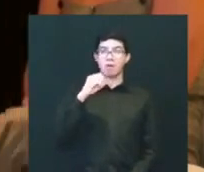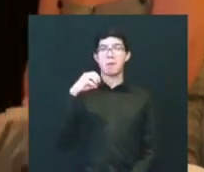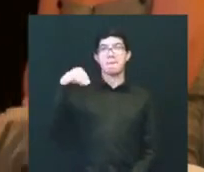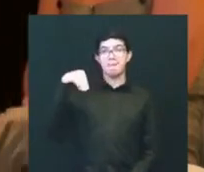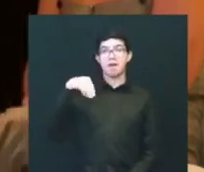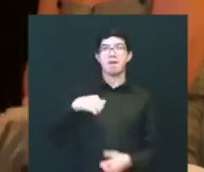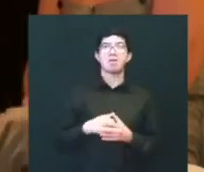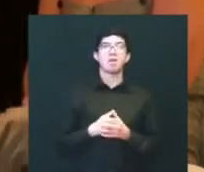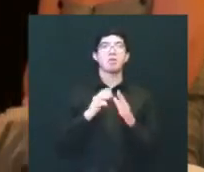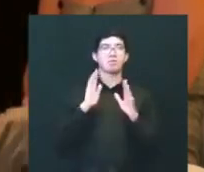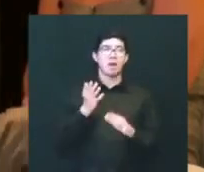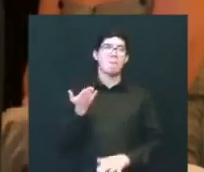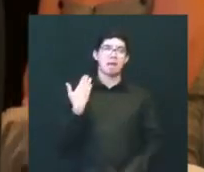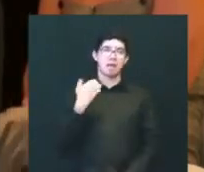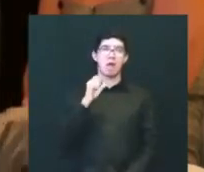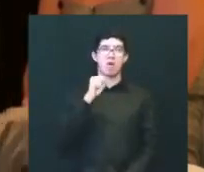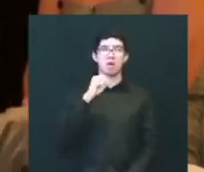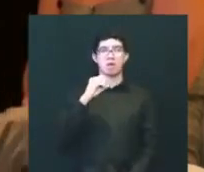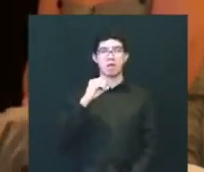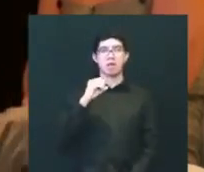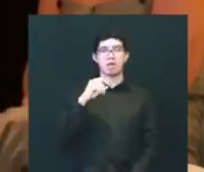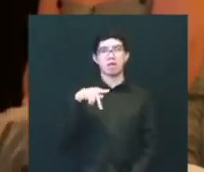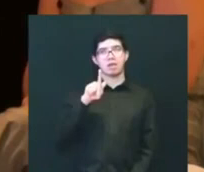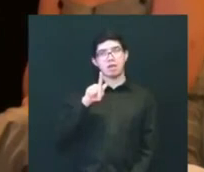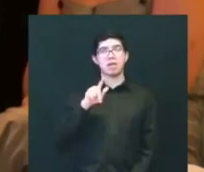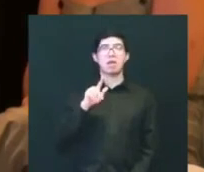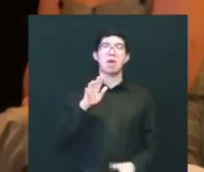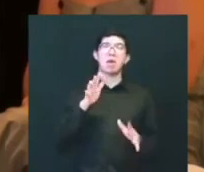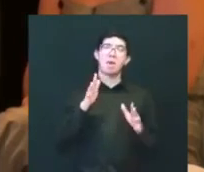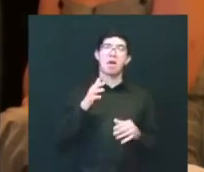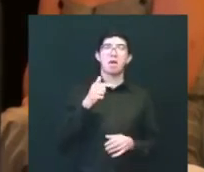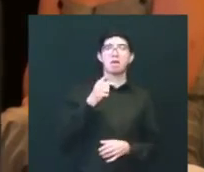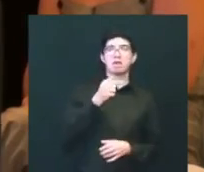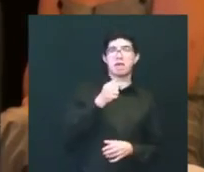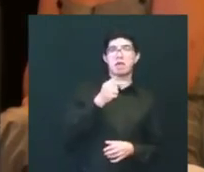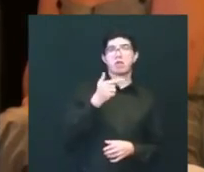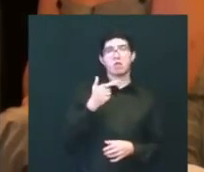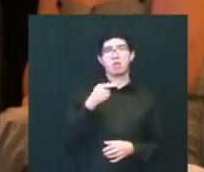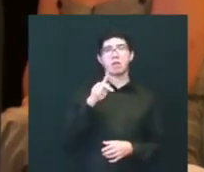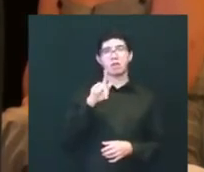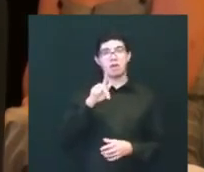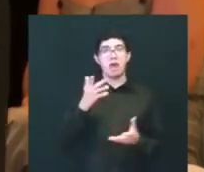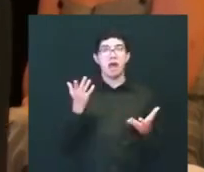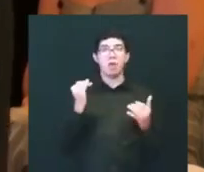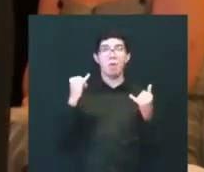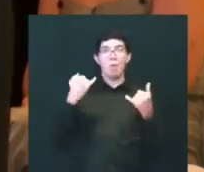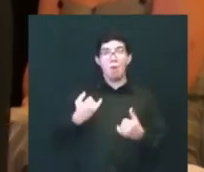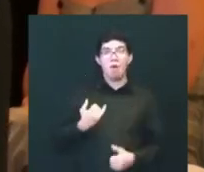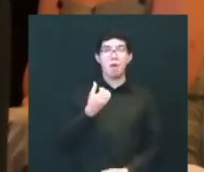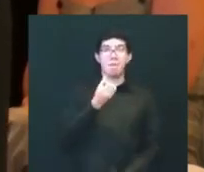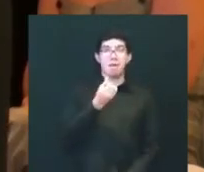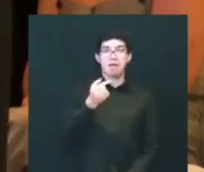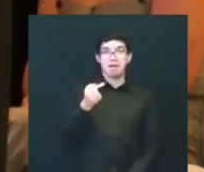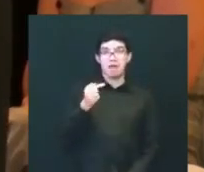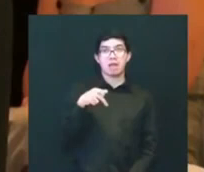normal do meu peso, é 72 quilos a 84. Eu estou com 67, já com mais de 15 anos de